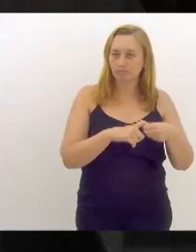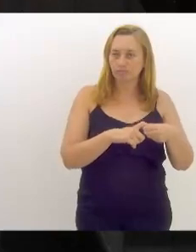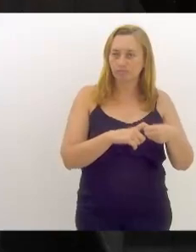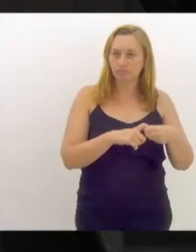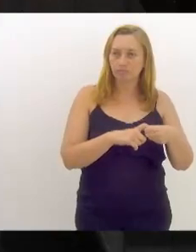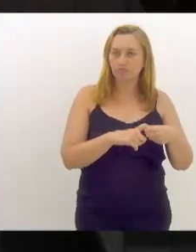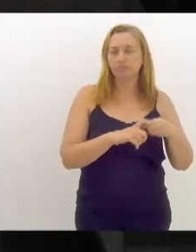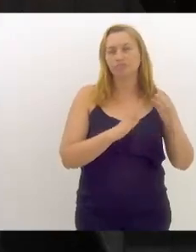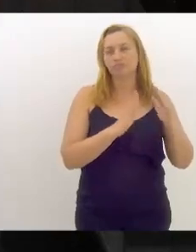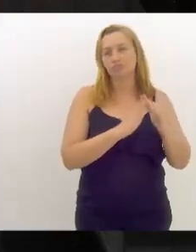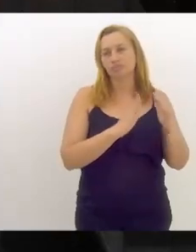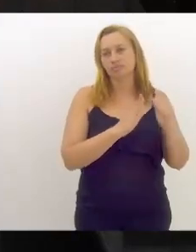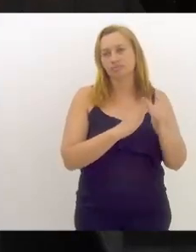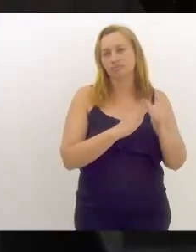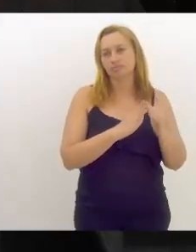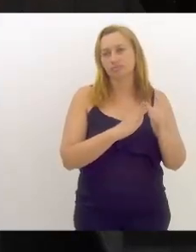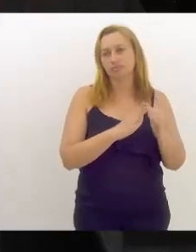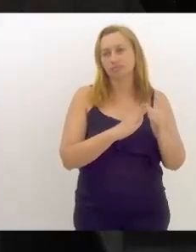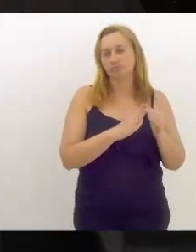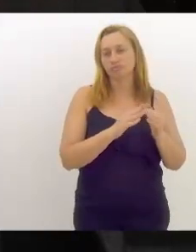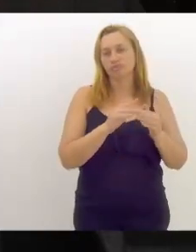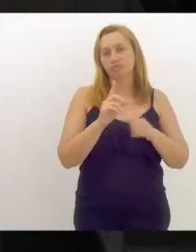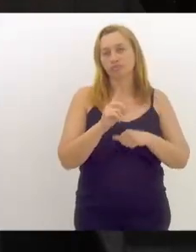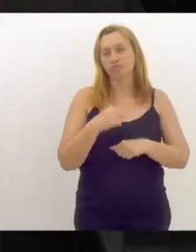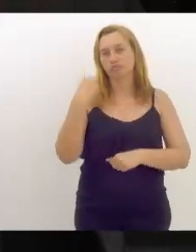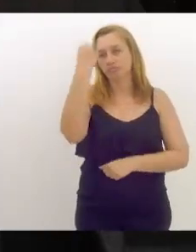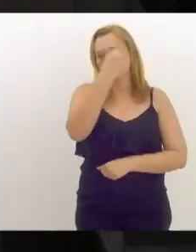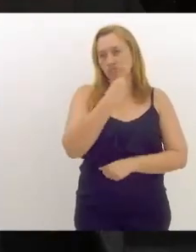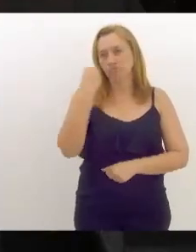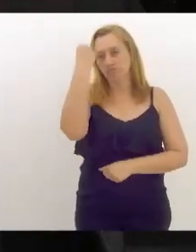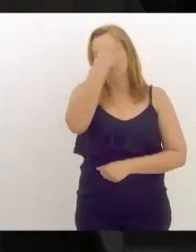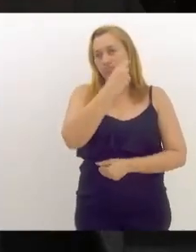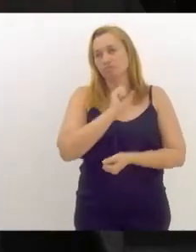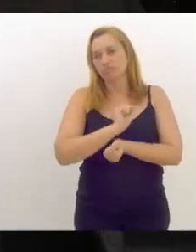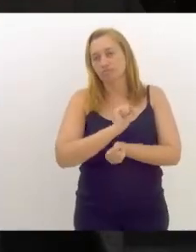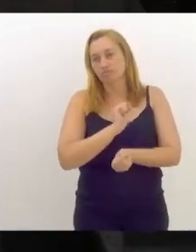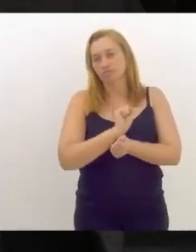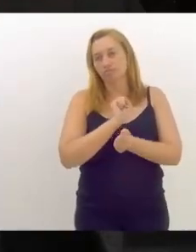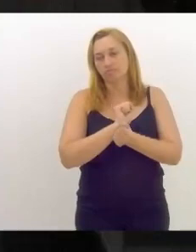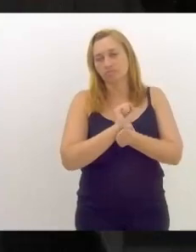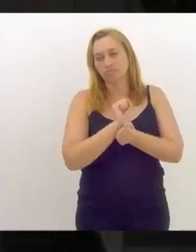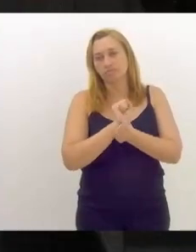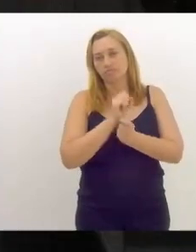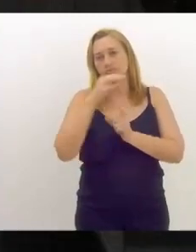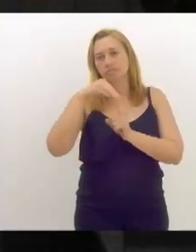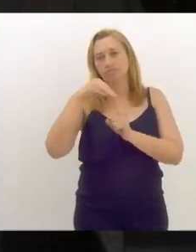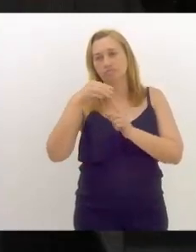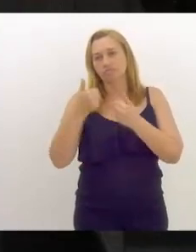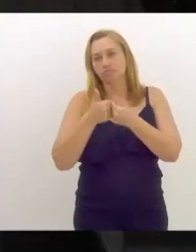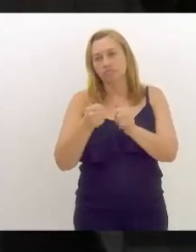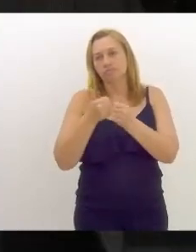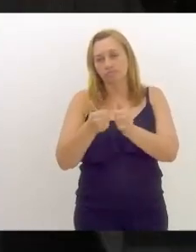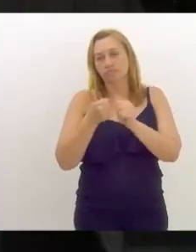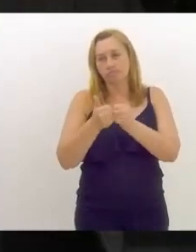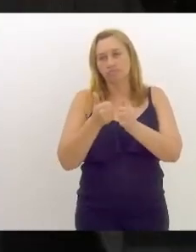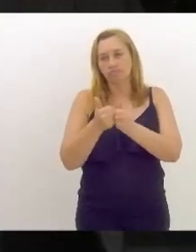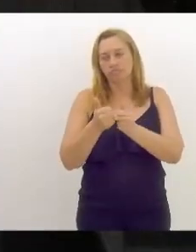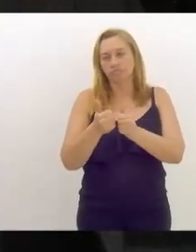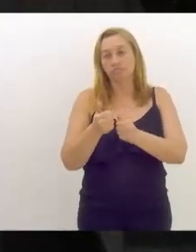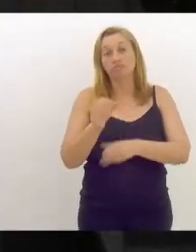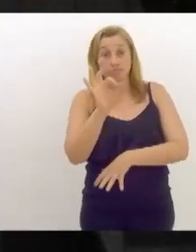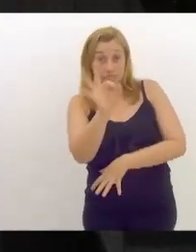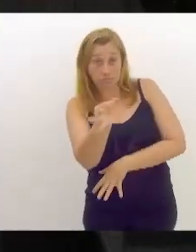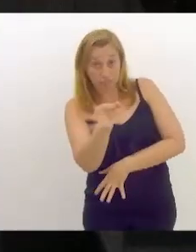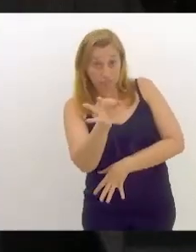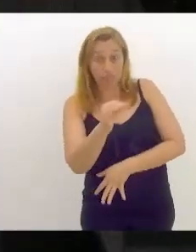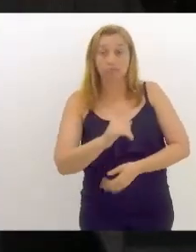sua casa e fica horas e horas no ponto de ônibus esperando o seu transporte público, pode ter